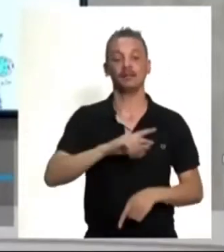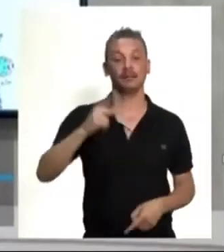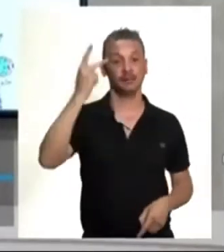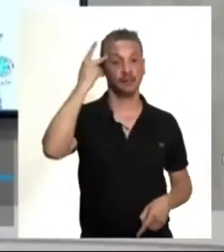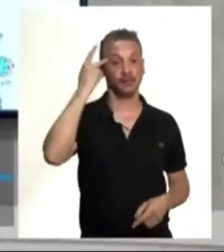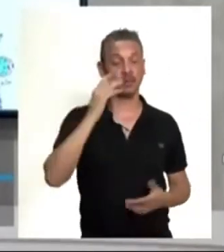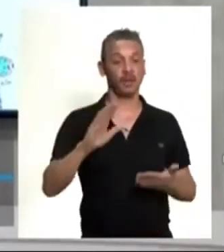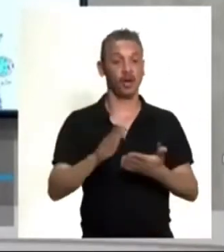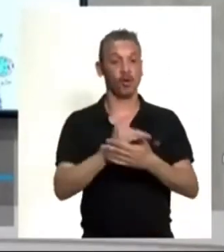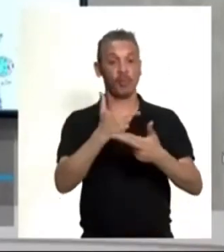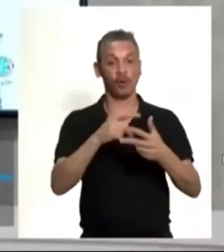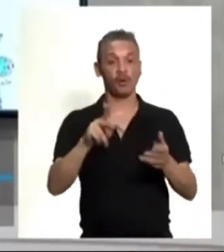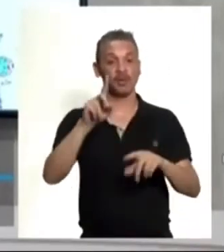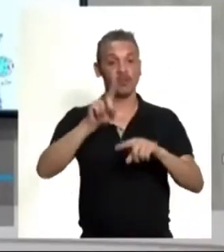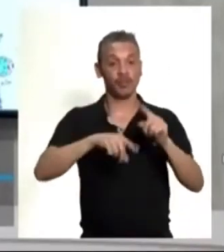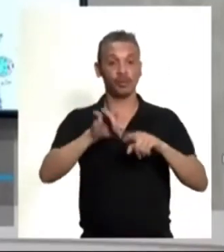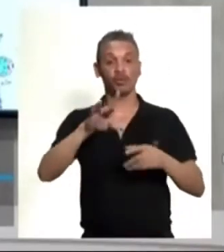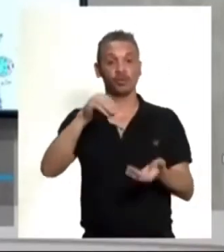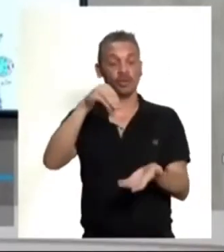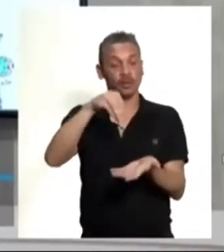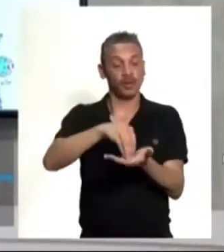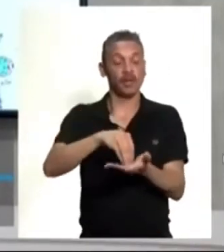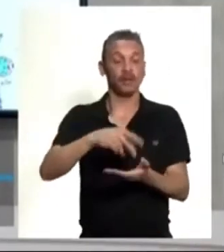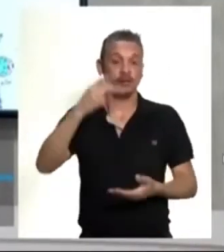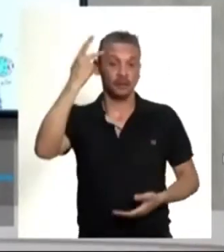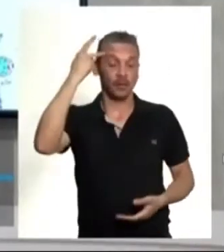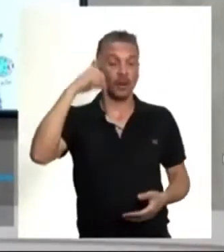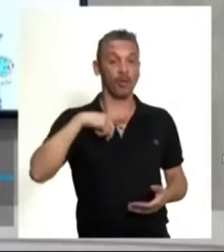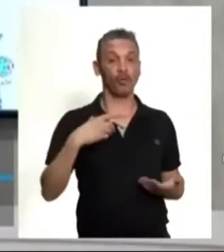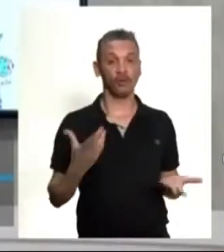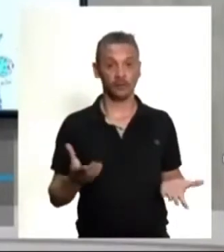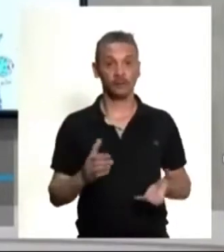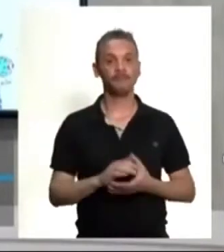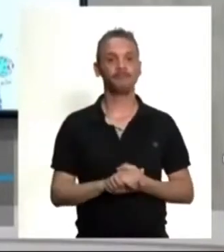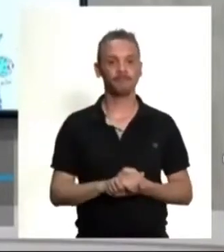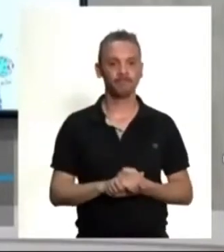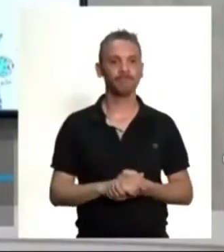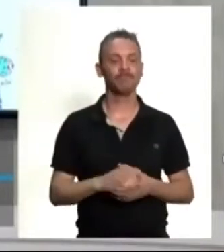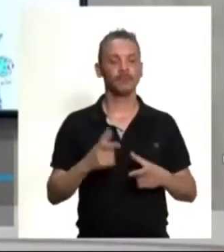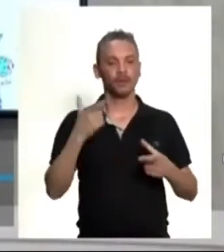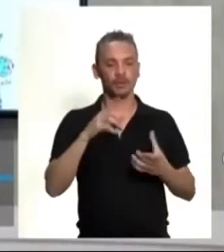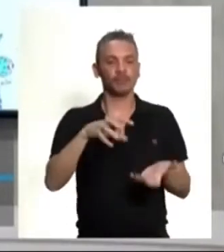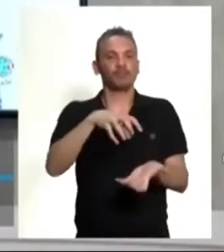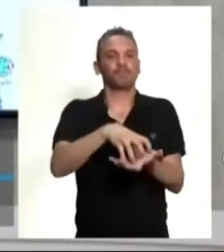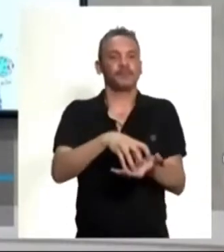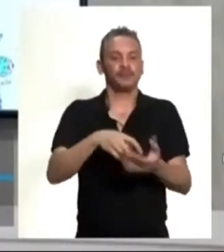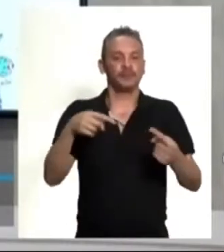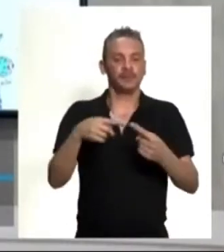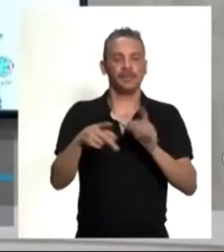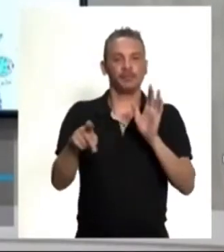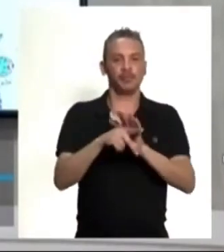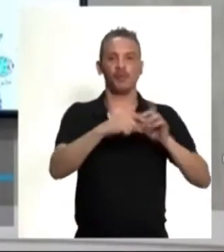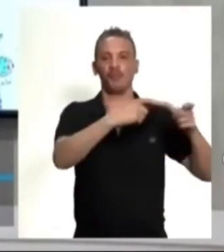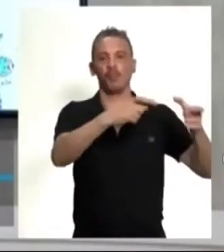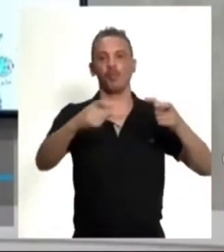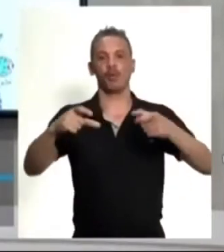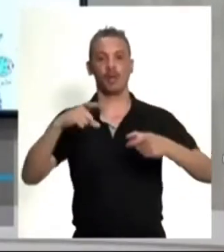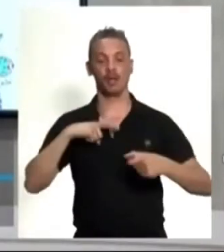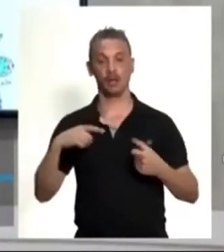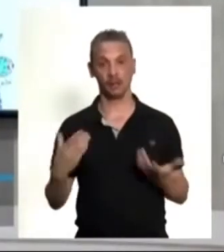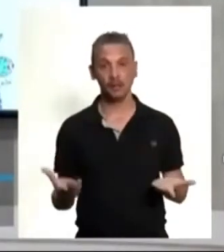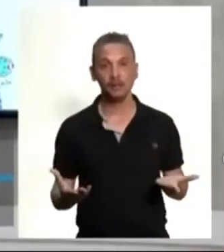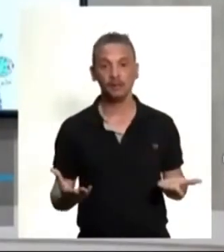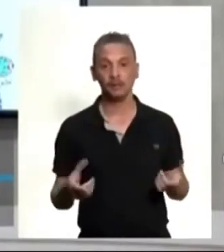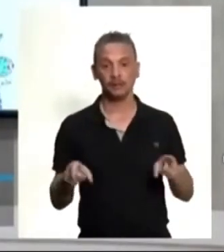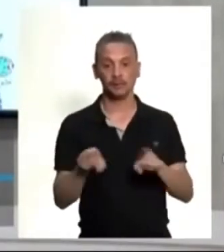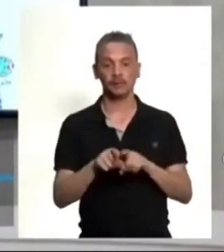Paulo. Alguns produtos só existem em São Paulo. Então, olha a capacidade de polarizar o espaço, como é grande. Então, hierarquia é a